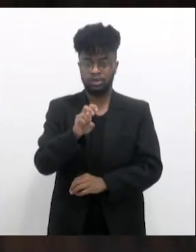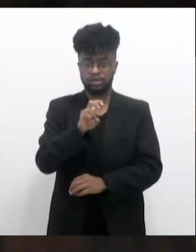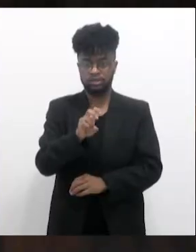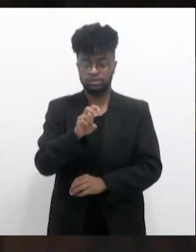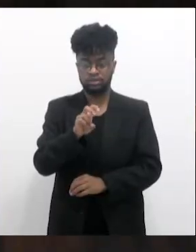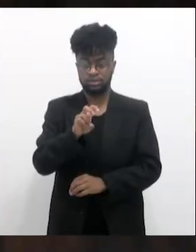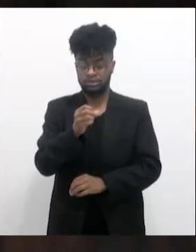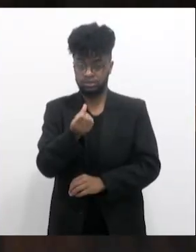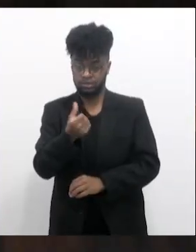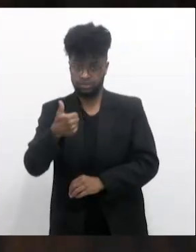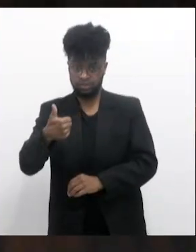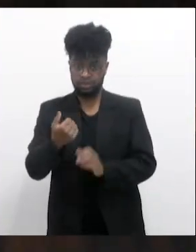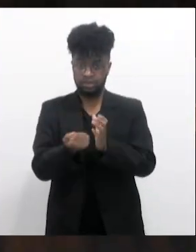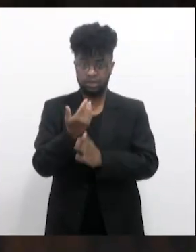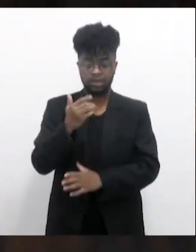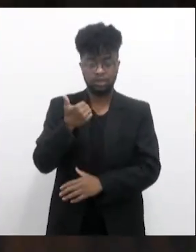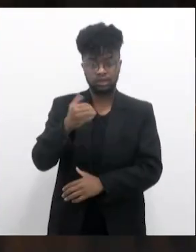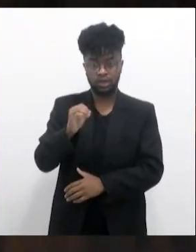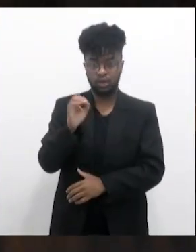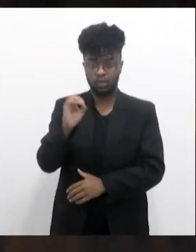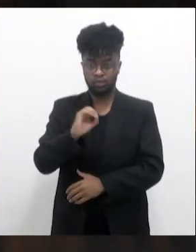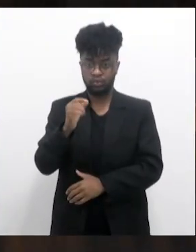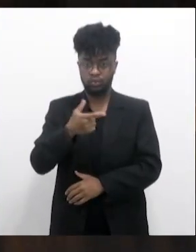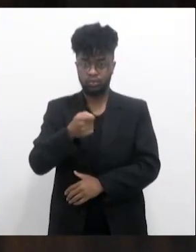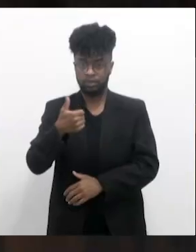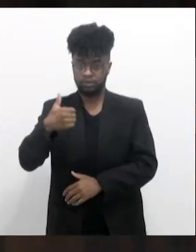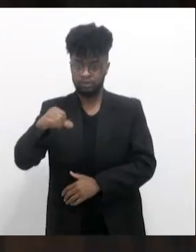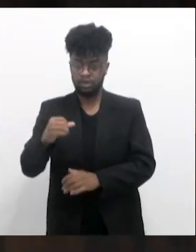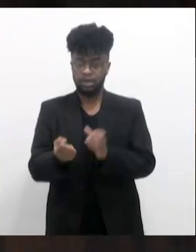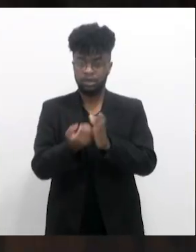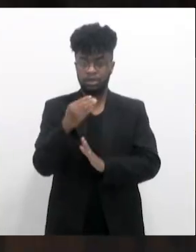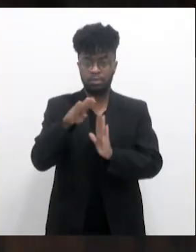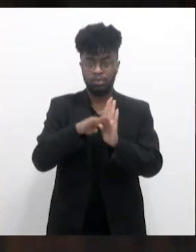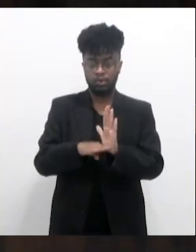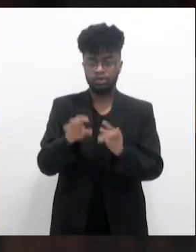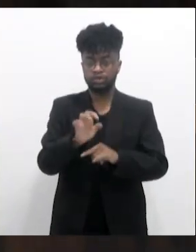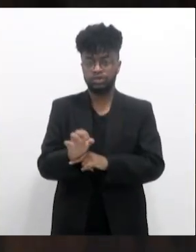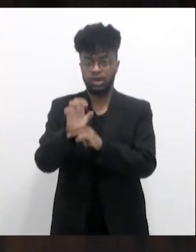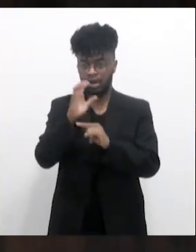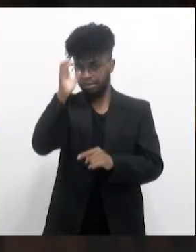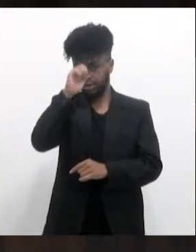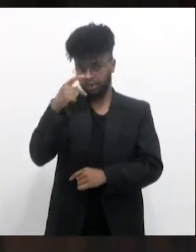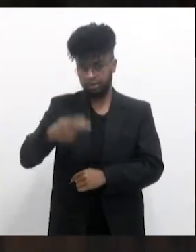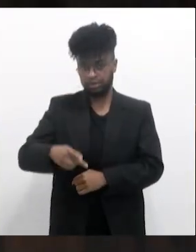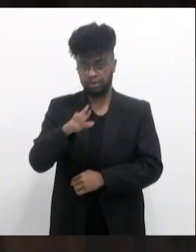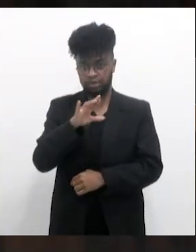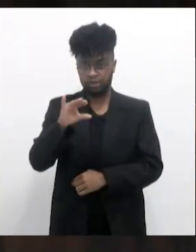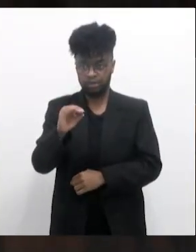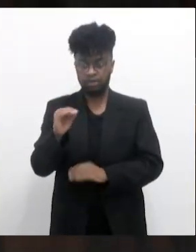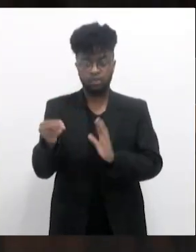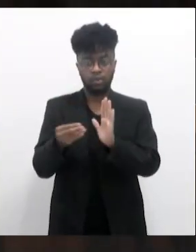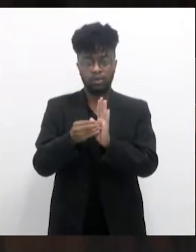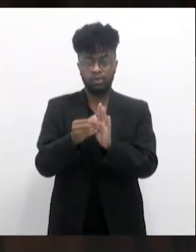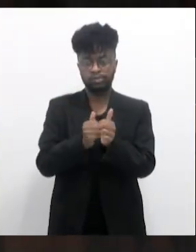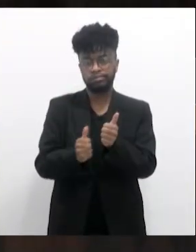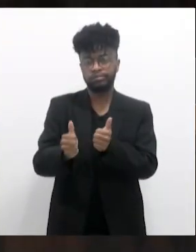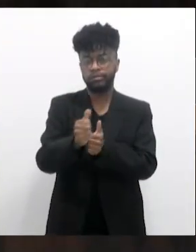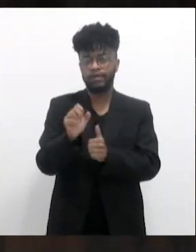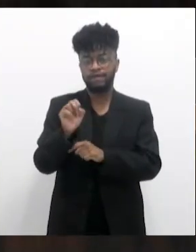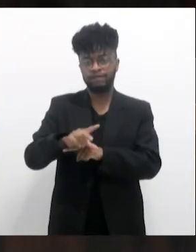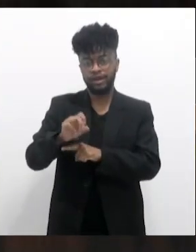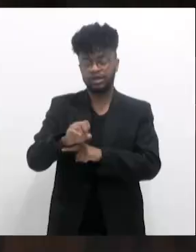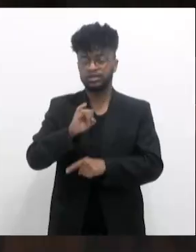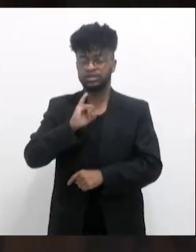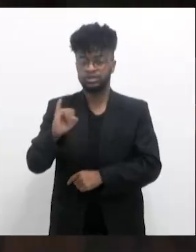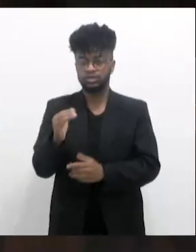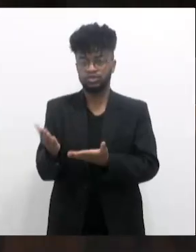8.561, de 10 de outubro de 2019, que institui o Programa Estadual de Aprendizagem no âmbito do Estado do Rio de Janeiro, para incluir a prioridade nas vagas para